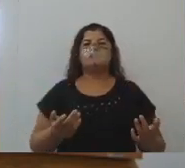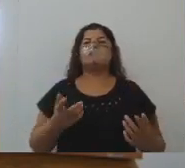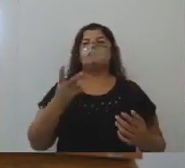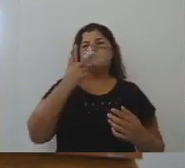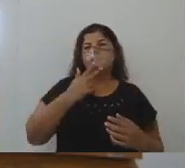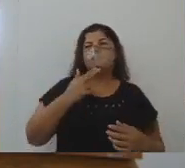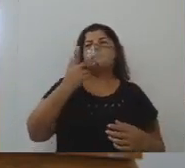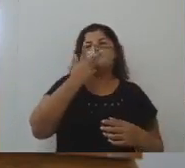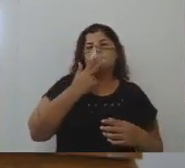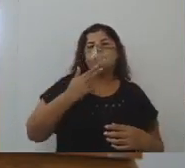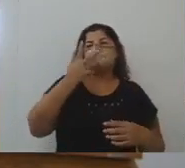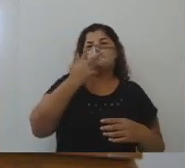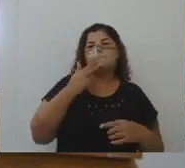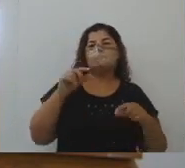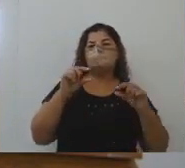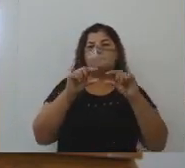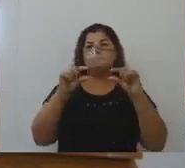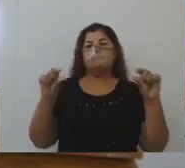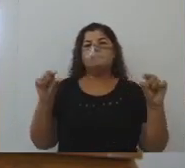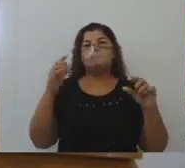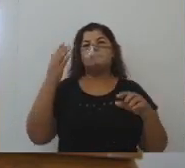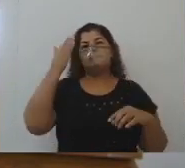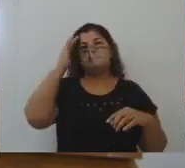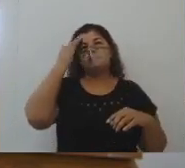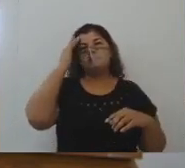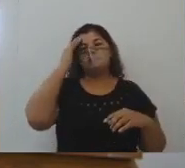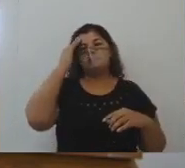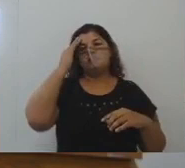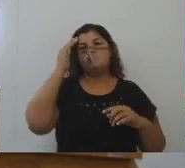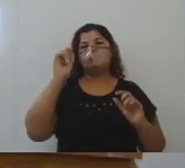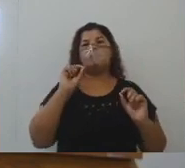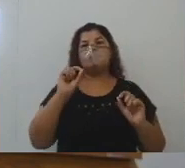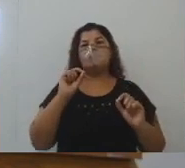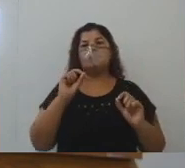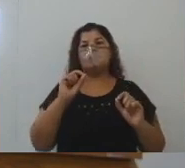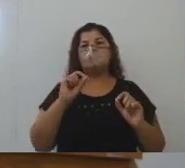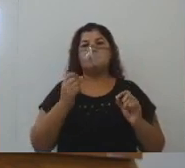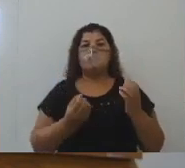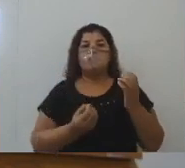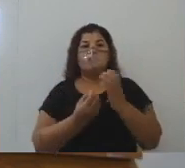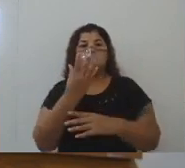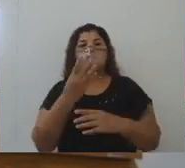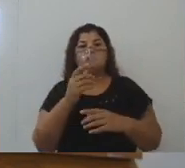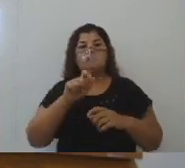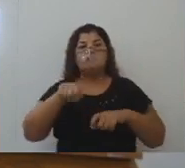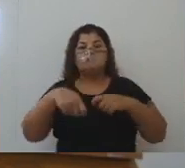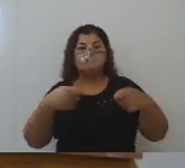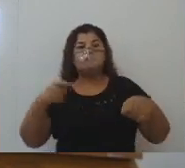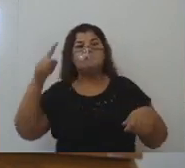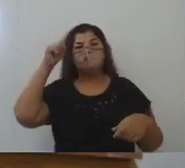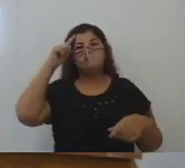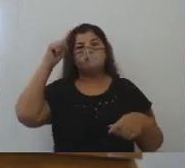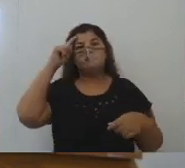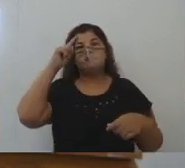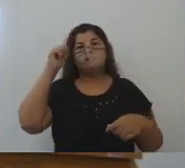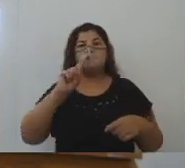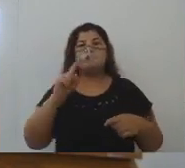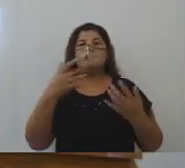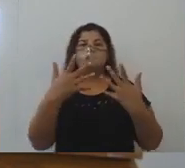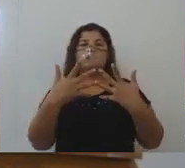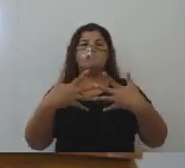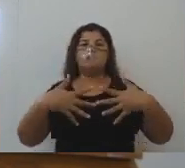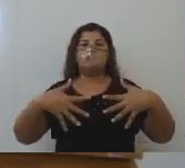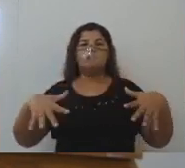repetindo essa frase para a gente entender que nem tudo que acontece no cotidiano são coisas que são naturais, que